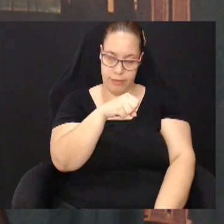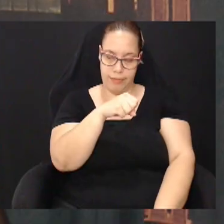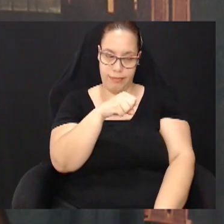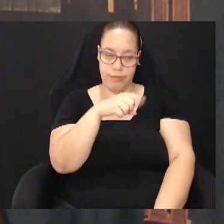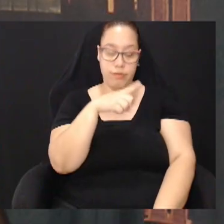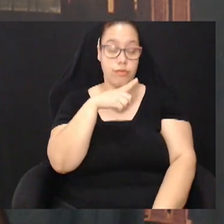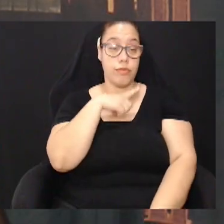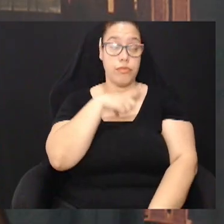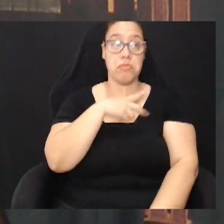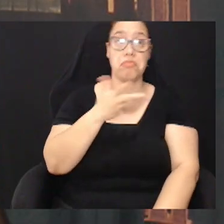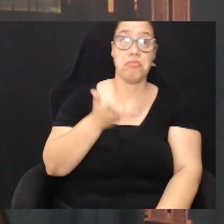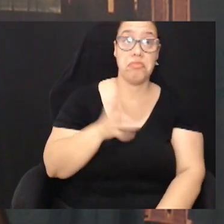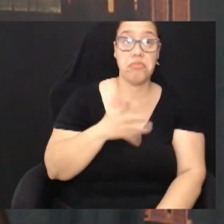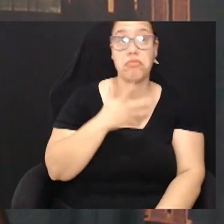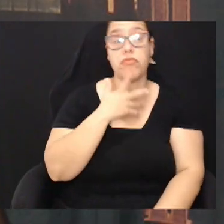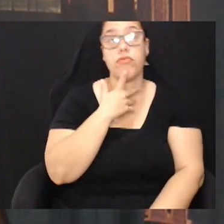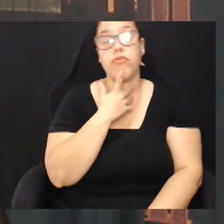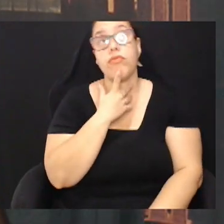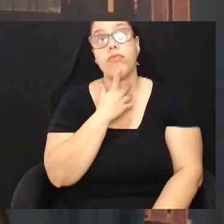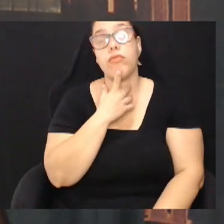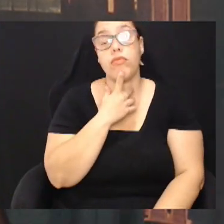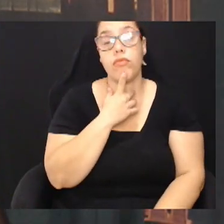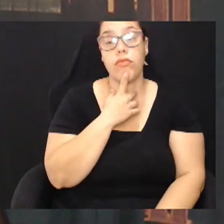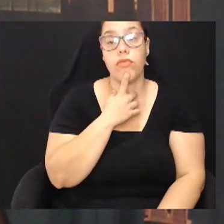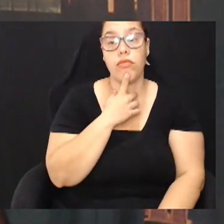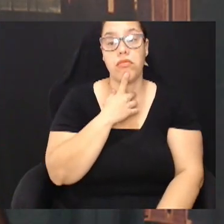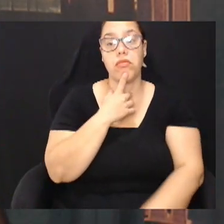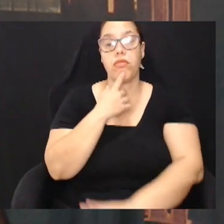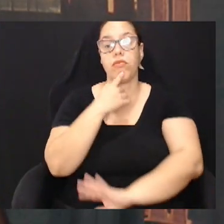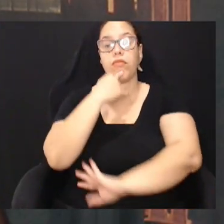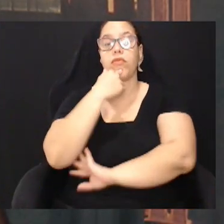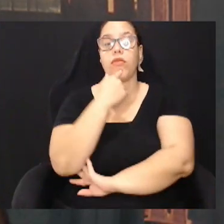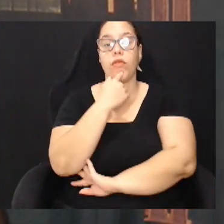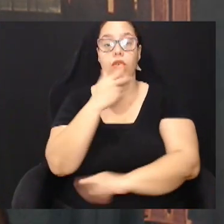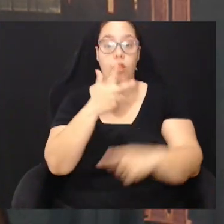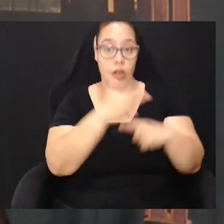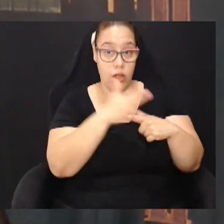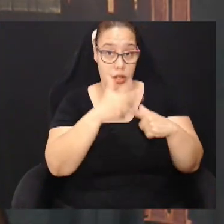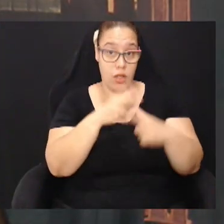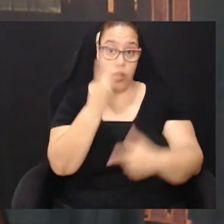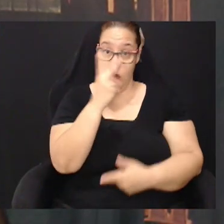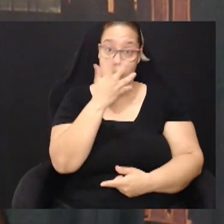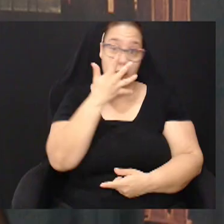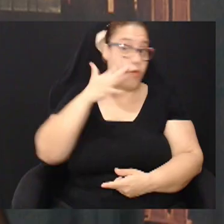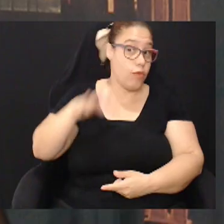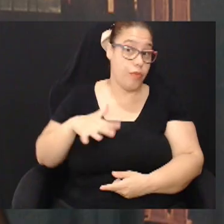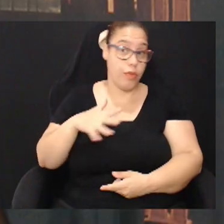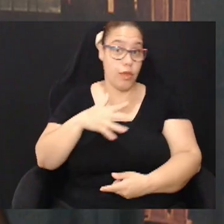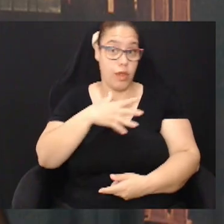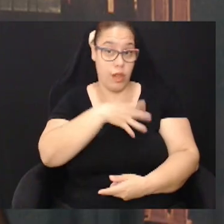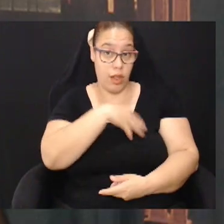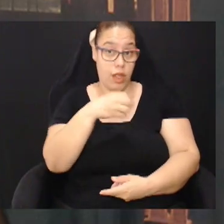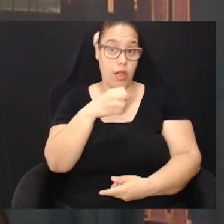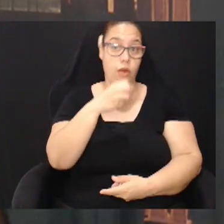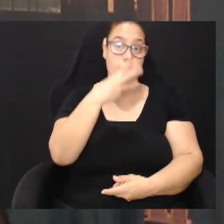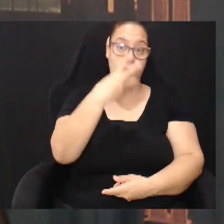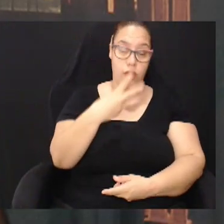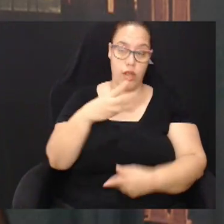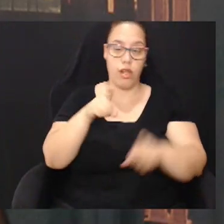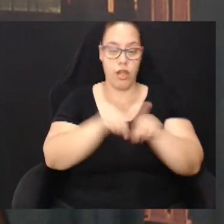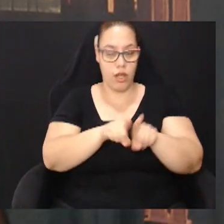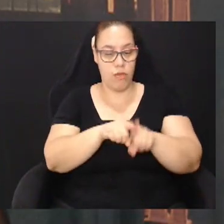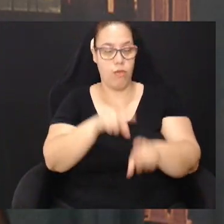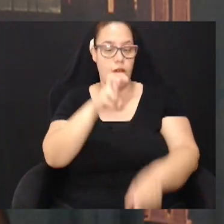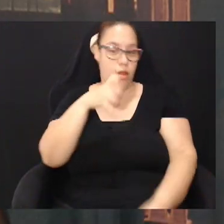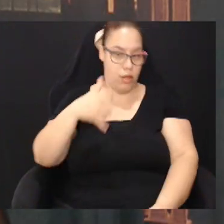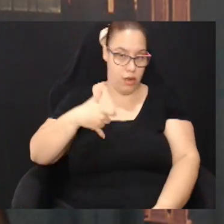Tem assim, eu confesso que eu não assisto muitas séries, porque eu tenho 2 crianças pequenas. Então eu tenho uma Uhum. filha de 5 e uma filha de 3 Aham, anos. sim. Então eu assisto